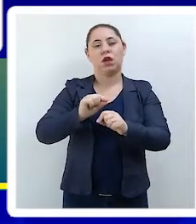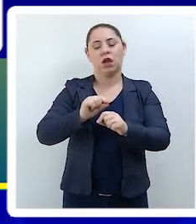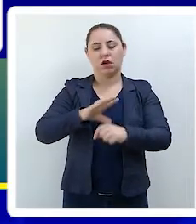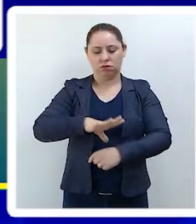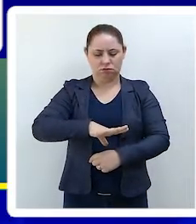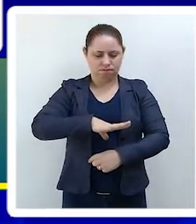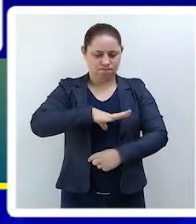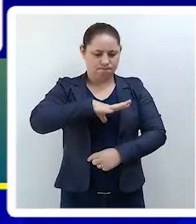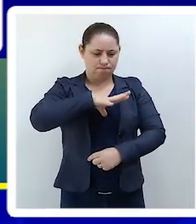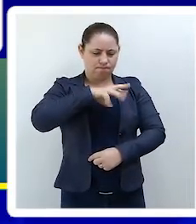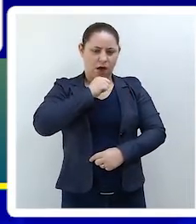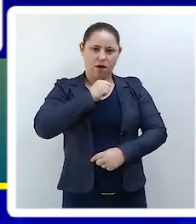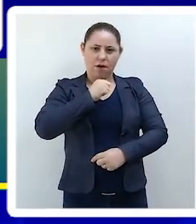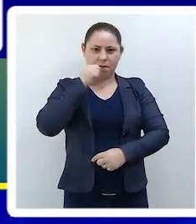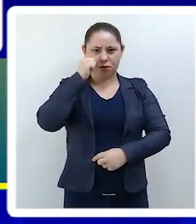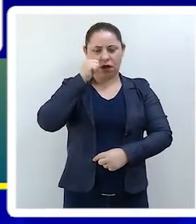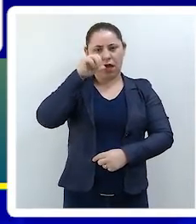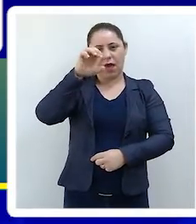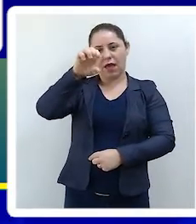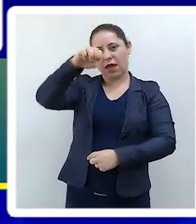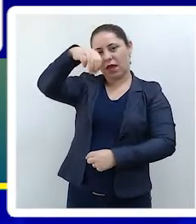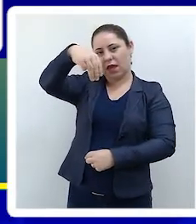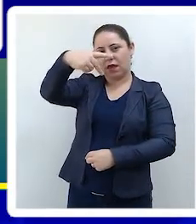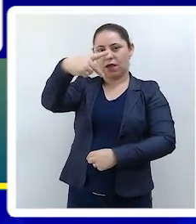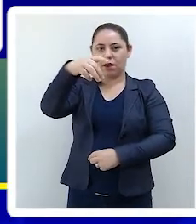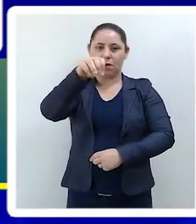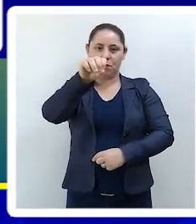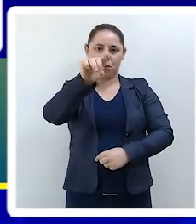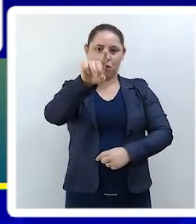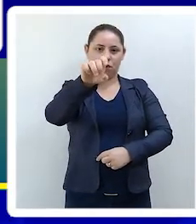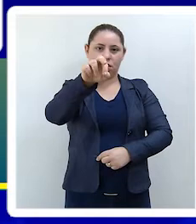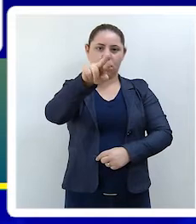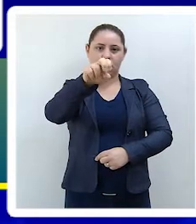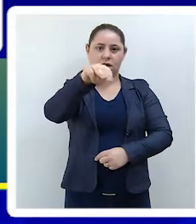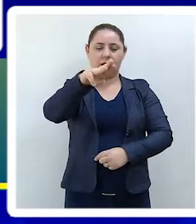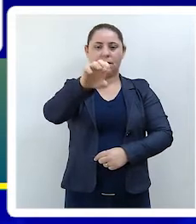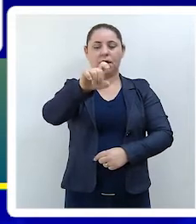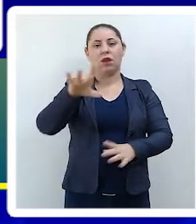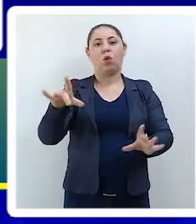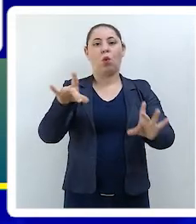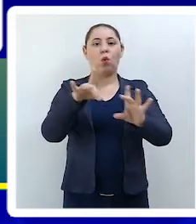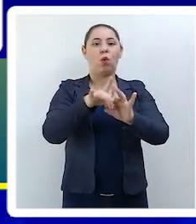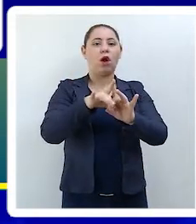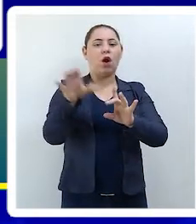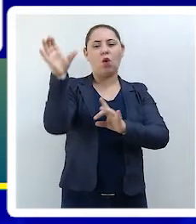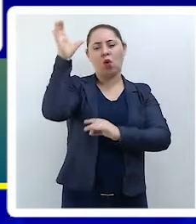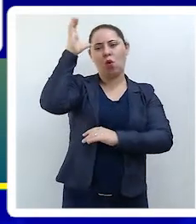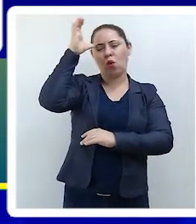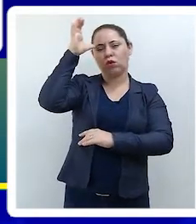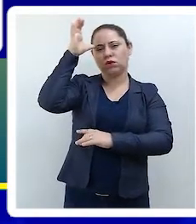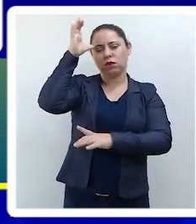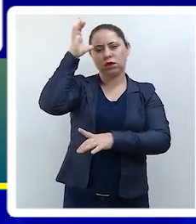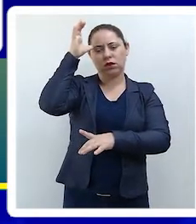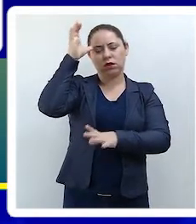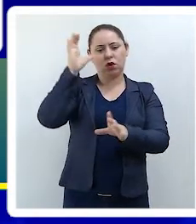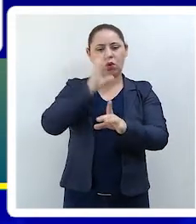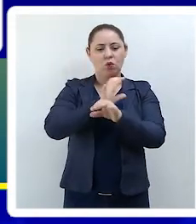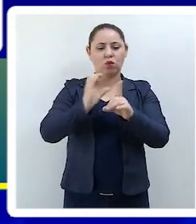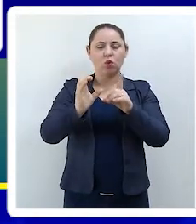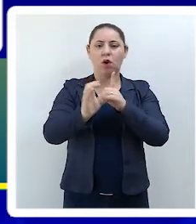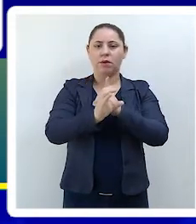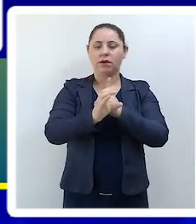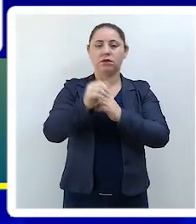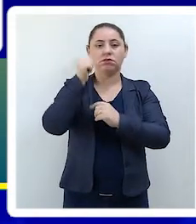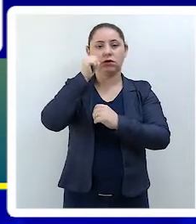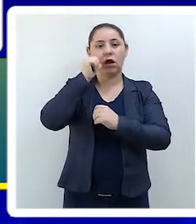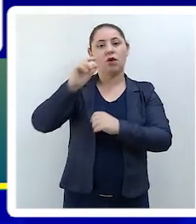empoderamento, de uma maneira geral, né, o empoderamento feminino, ele acaba estando ligado a uma consciência coletiva por parte das